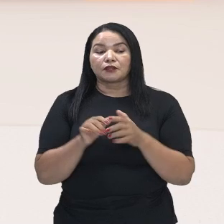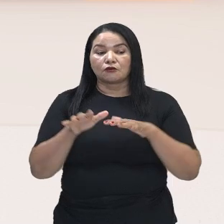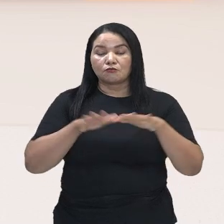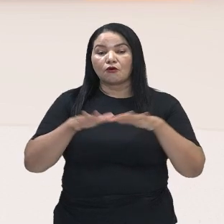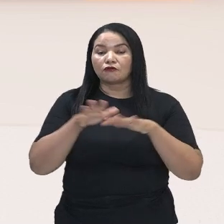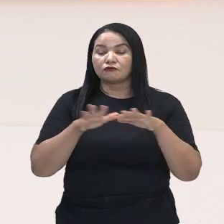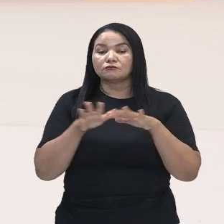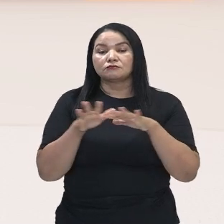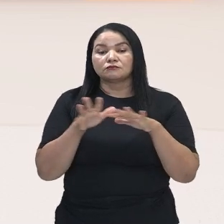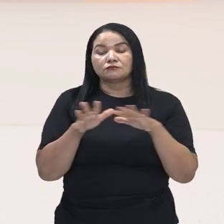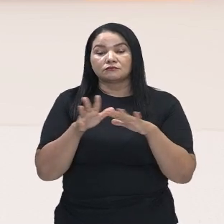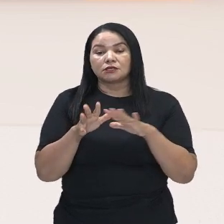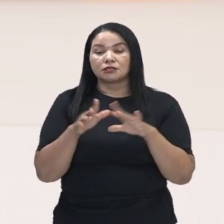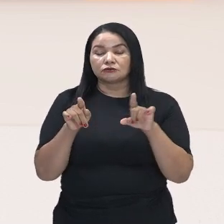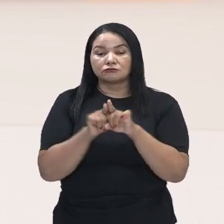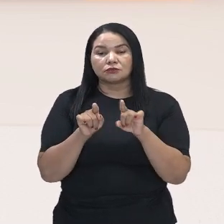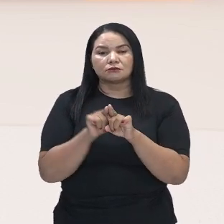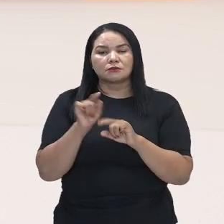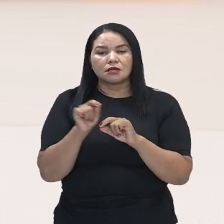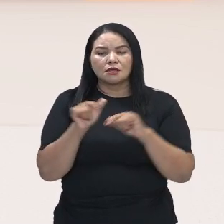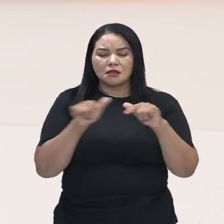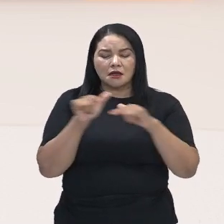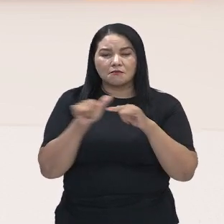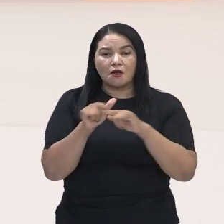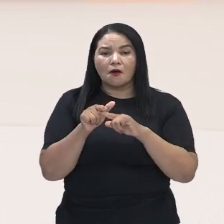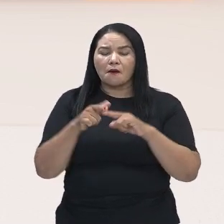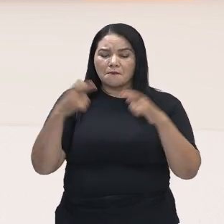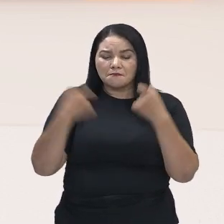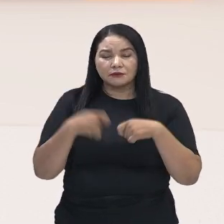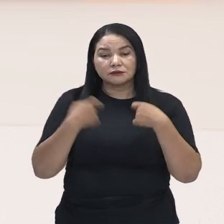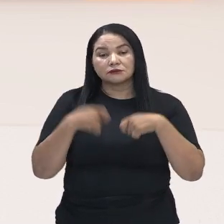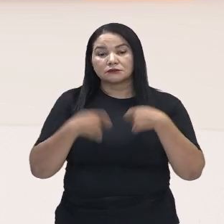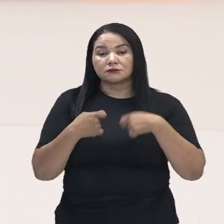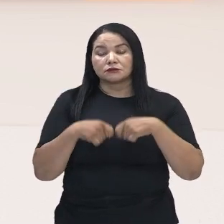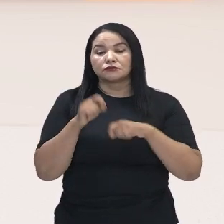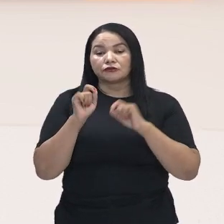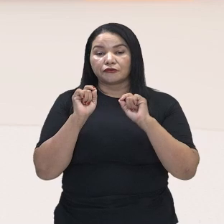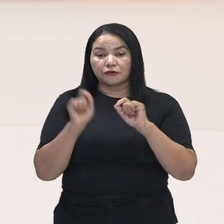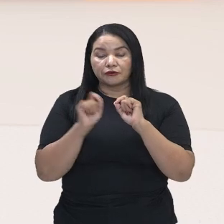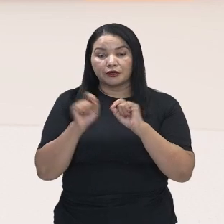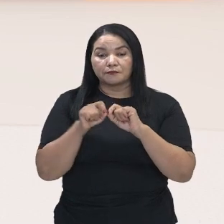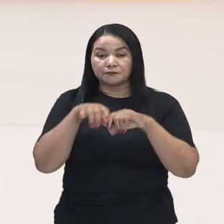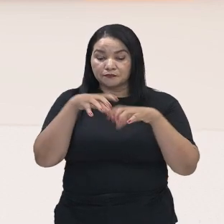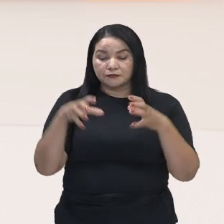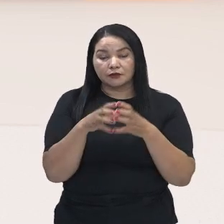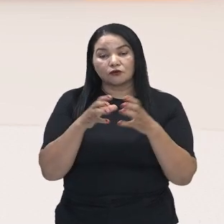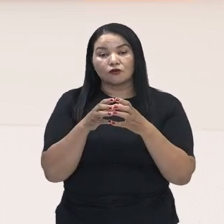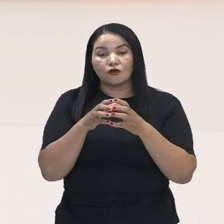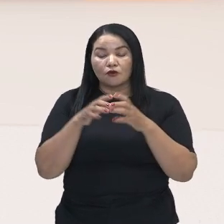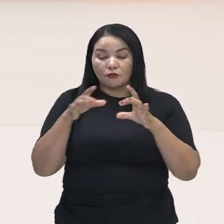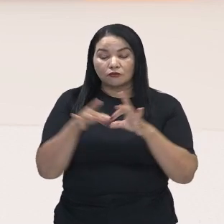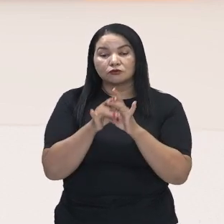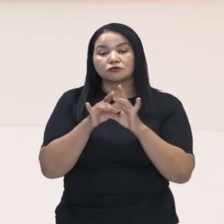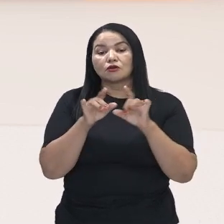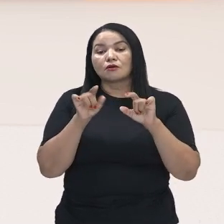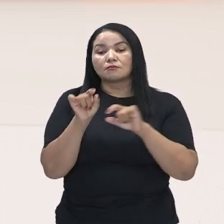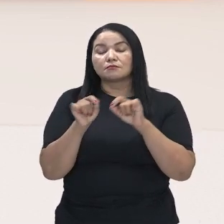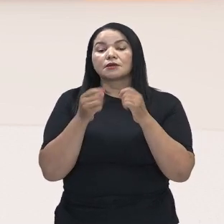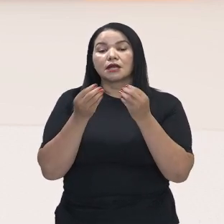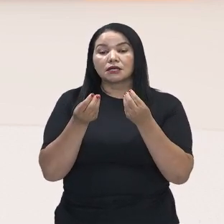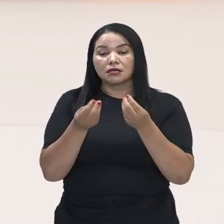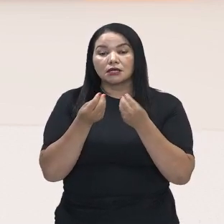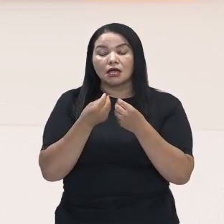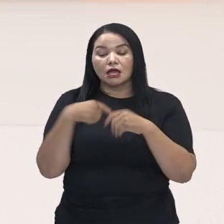certo? Onde os trabalhadores eles vão sentir a necessidade de se encontrarem, se reunirem, escolherem